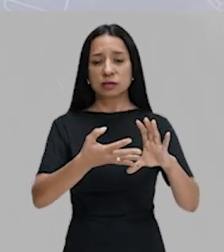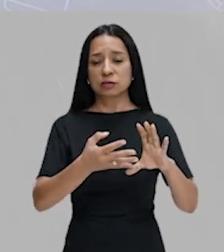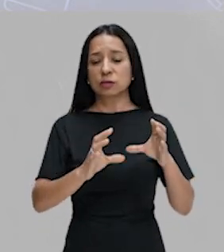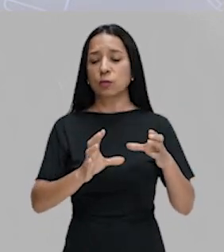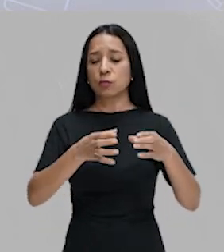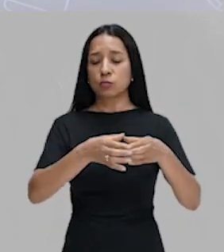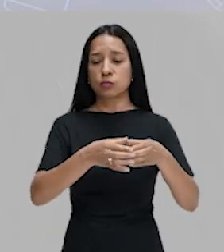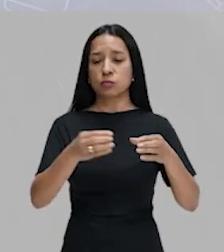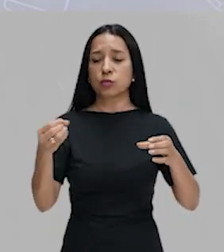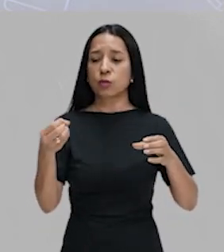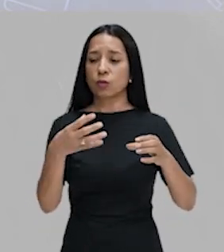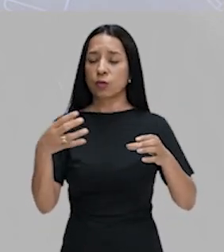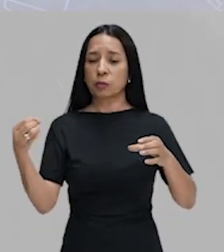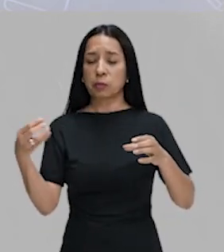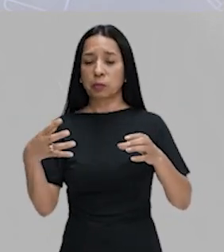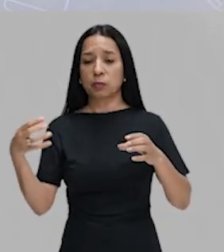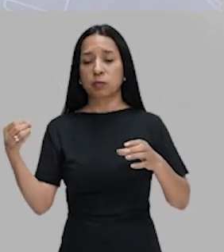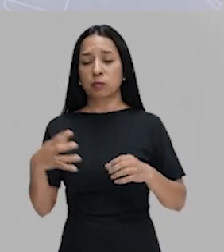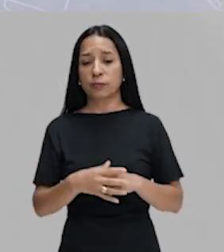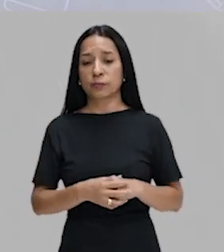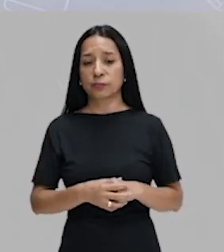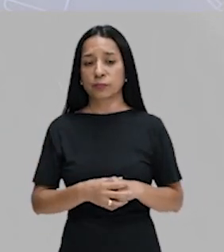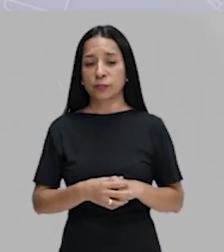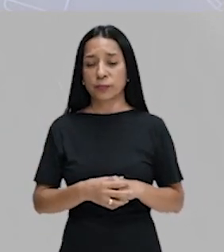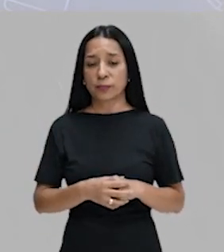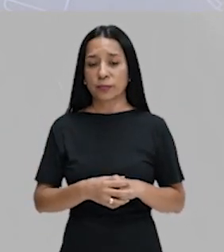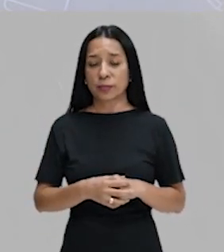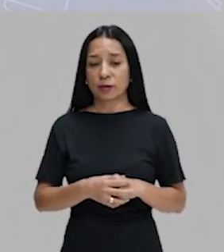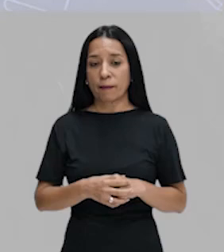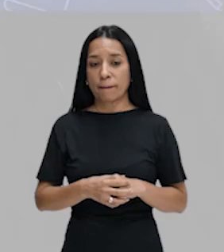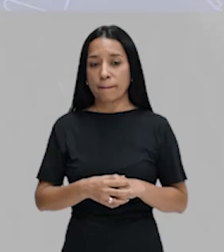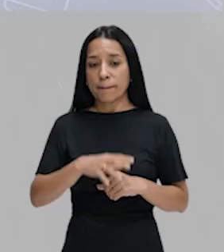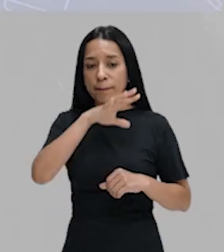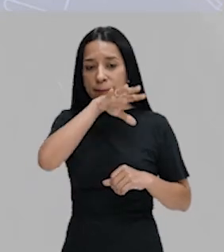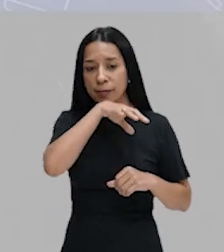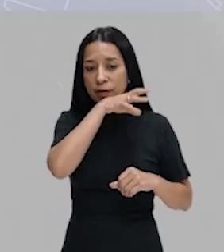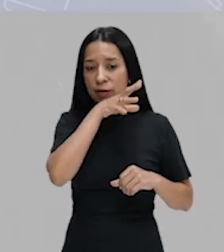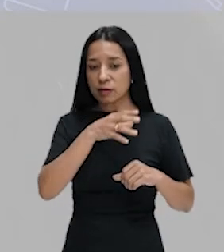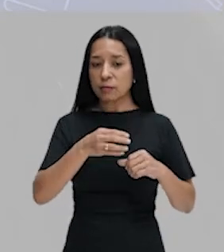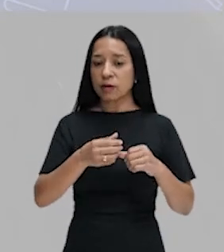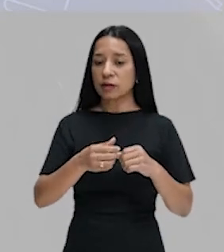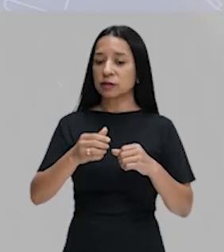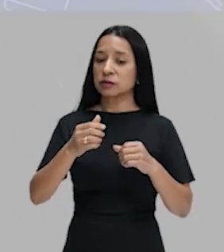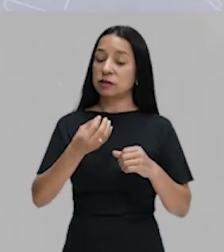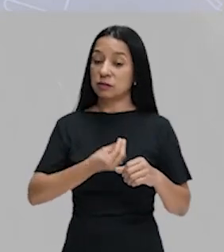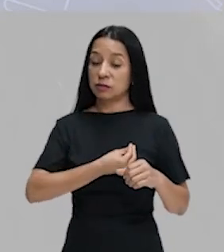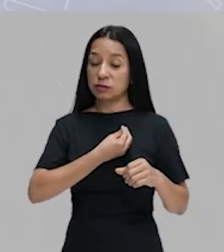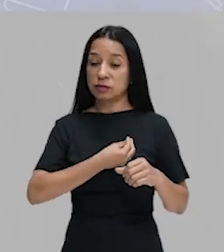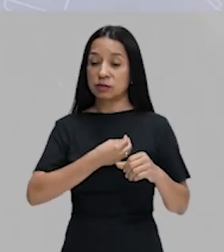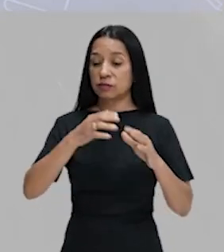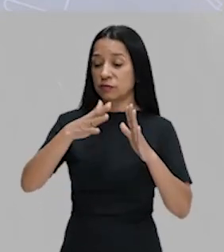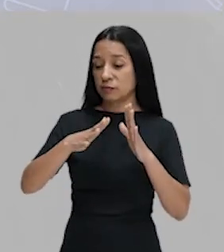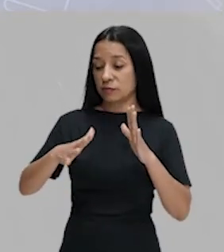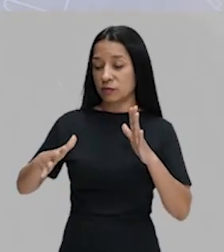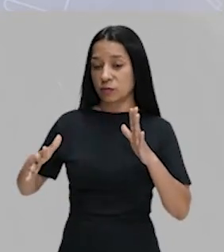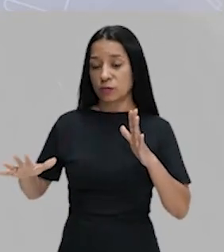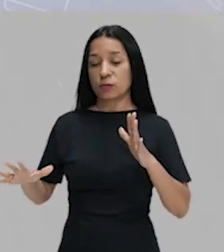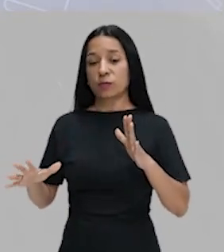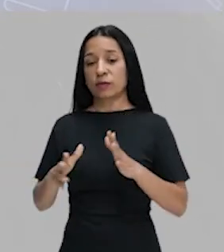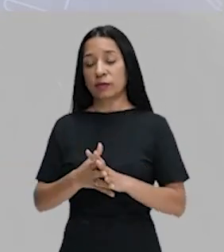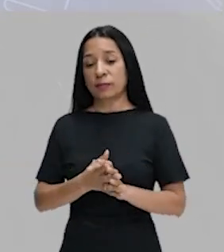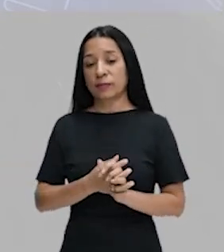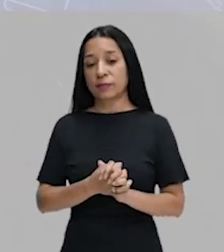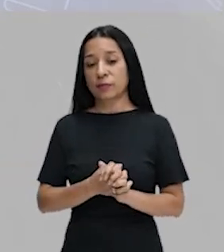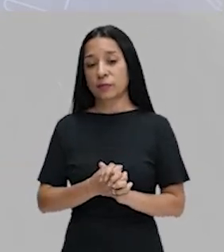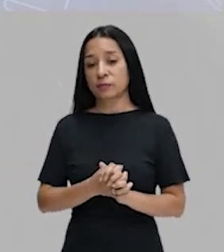né? São animais aquáticos de corpo mole e gelatinoso. Eu vou falando aqui as características, com certeza já